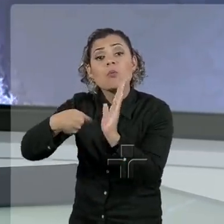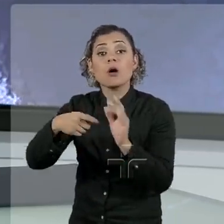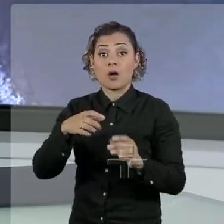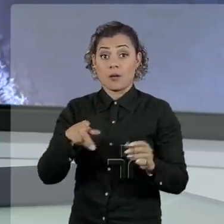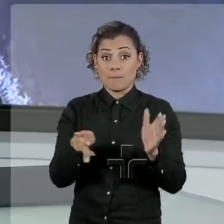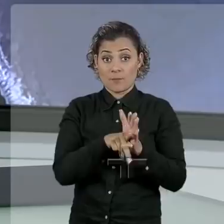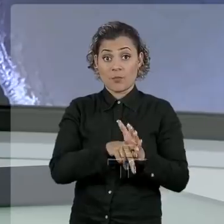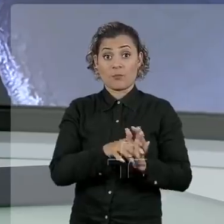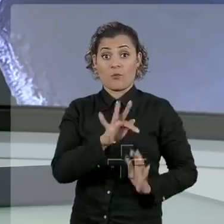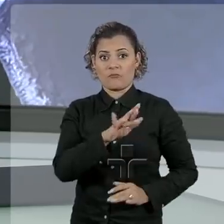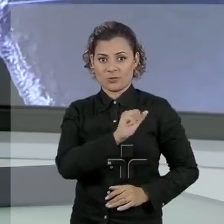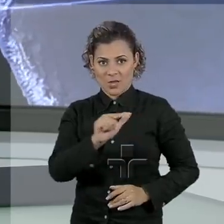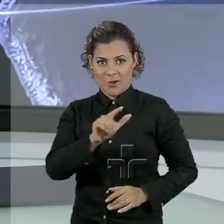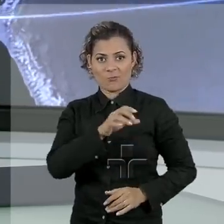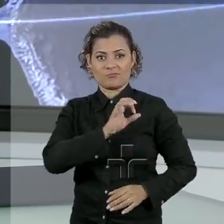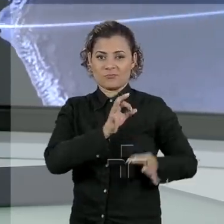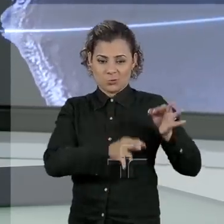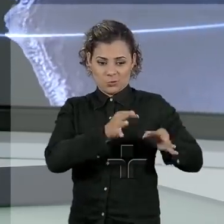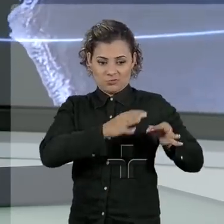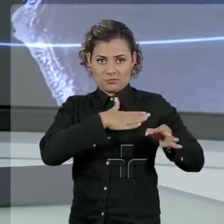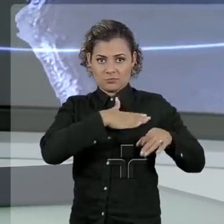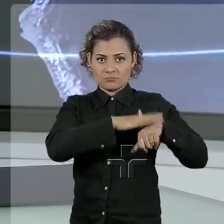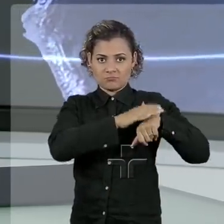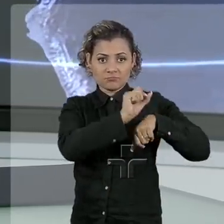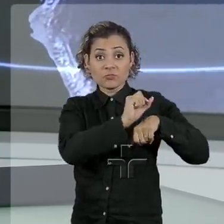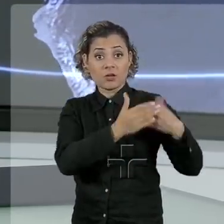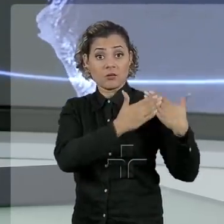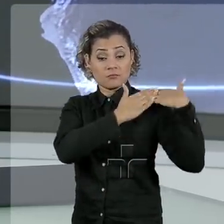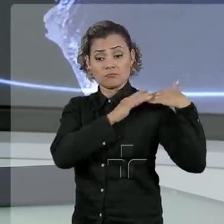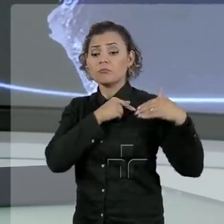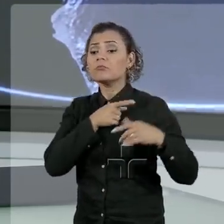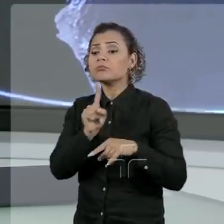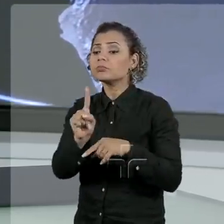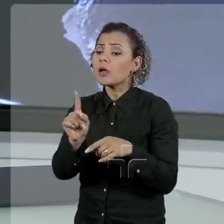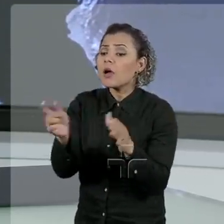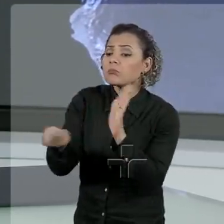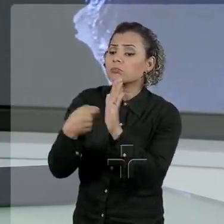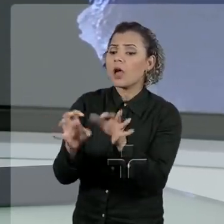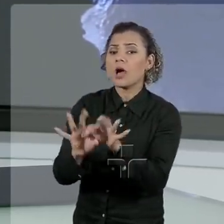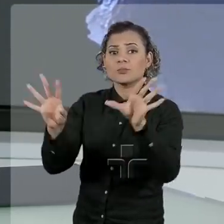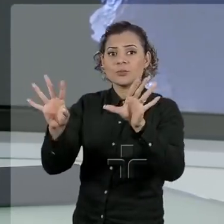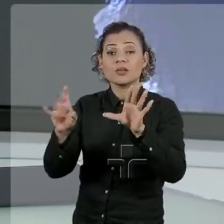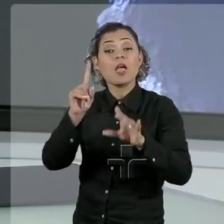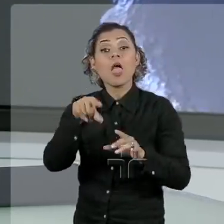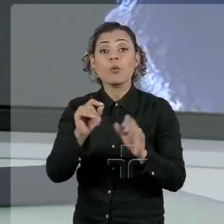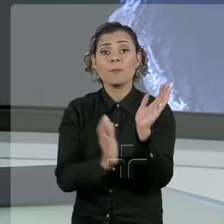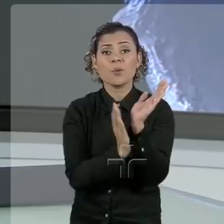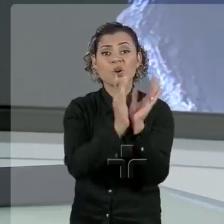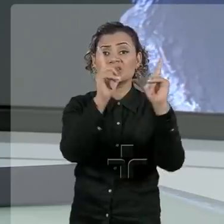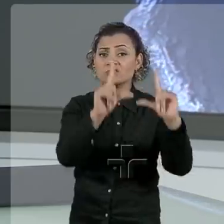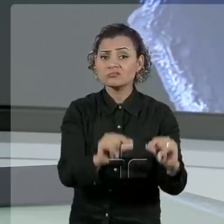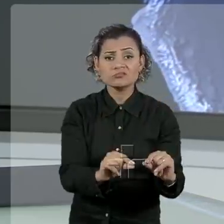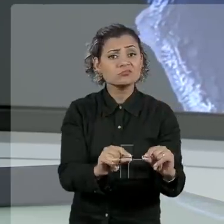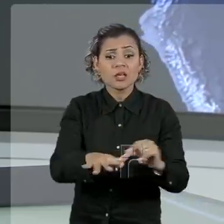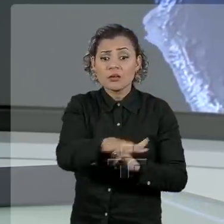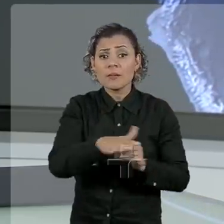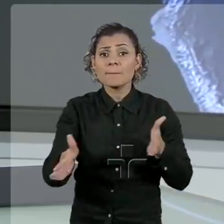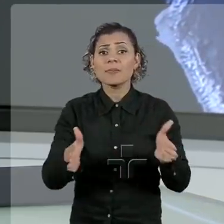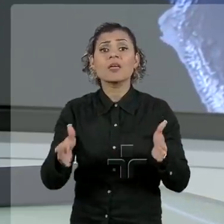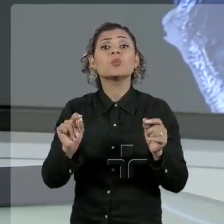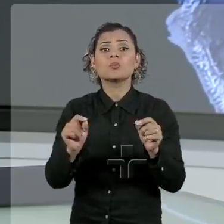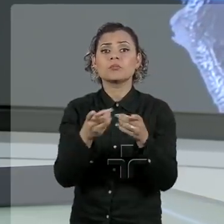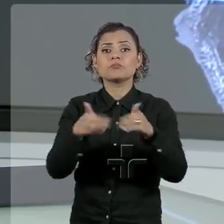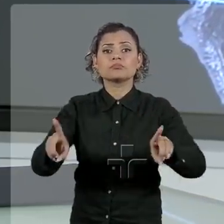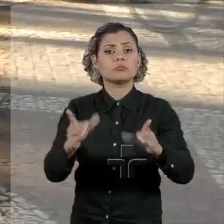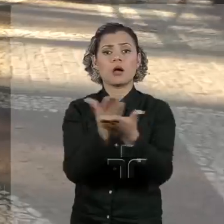outra parte sobre o fim do casamento. É o chamado divórcio unilateral, que diminui a burocracia nesse momento de desfazer